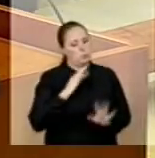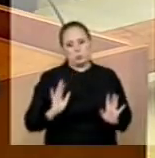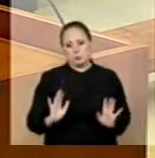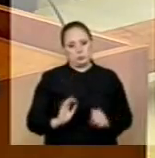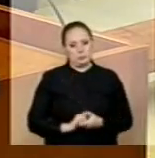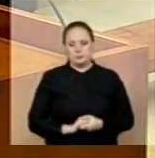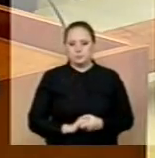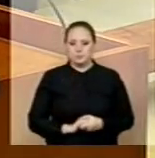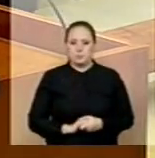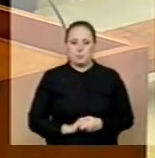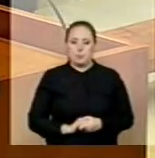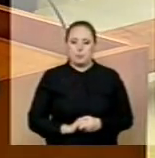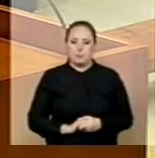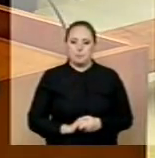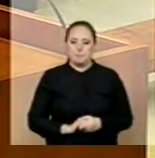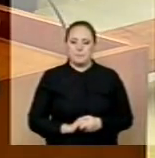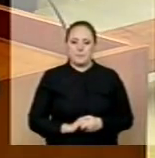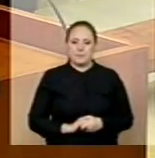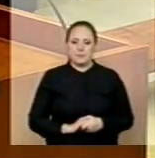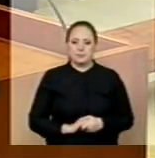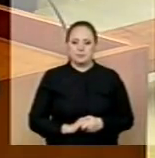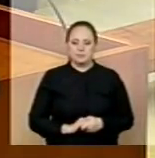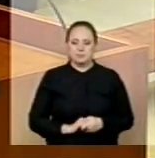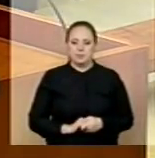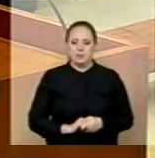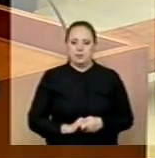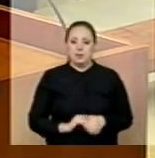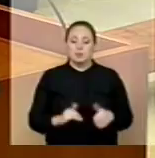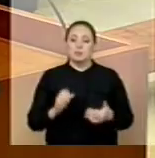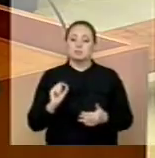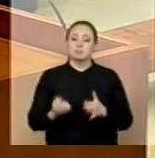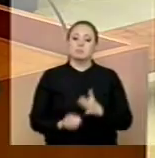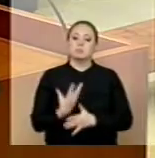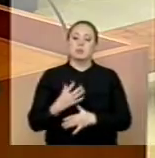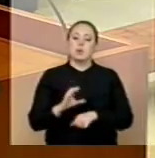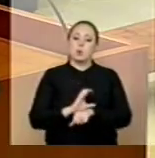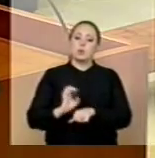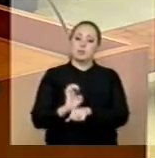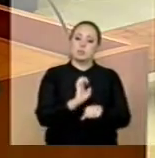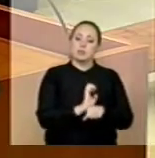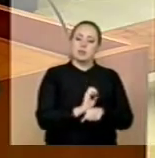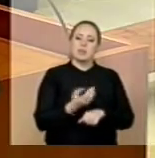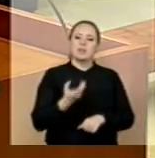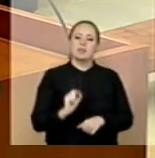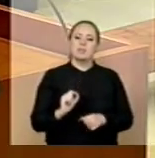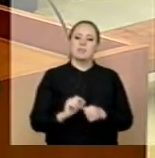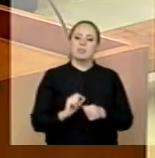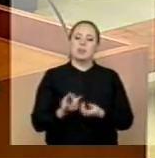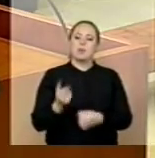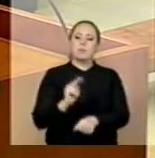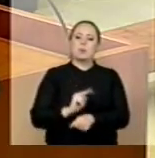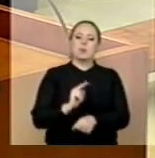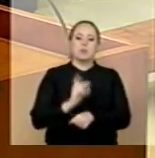mais. Admita-se, por amor ao debate, que o constituinte originário tivesse pretendido conferir tamanha